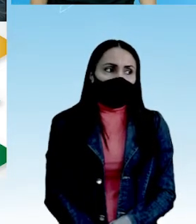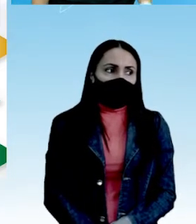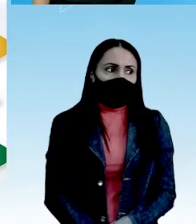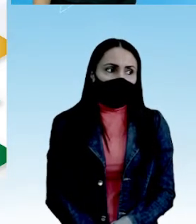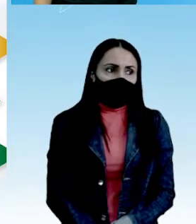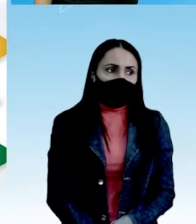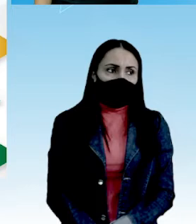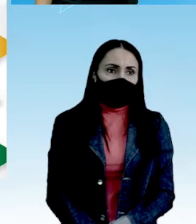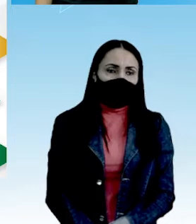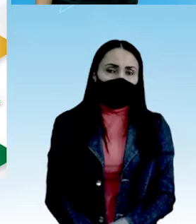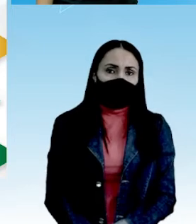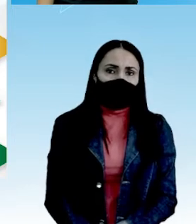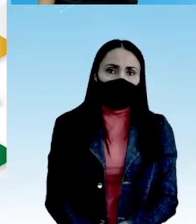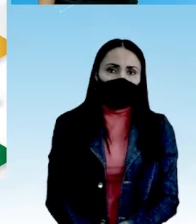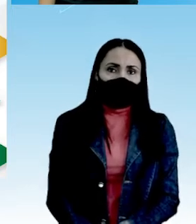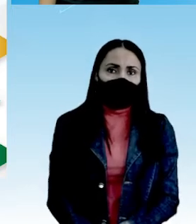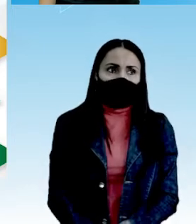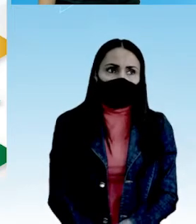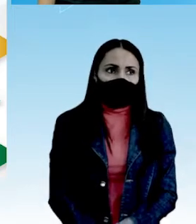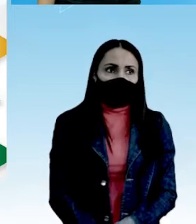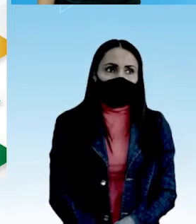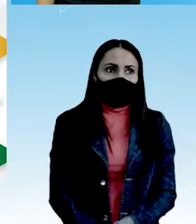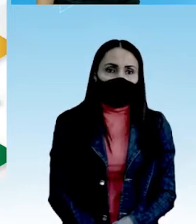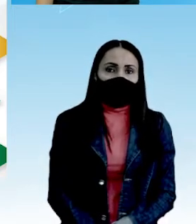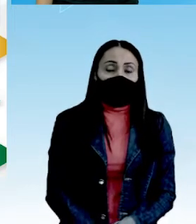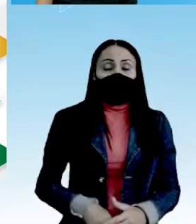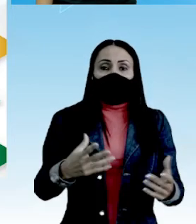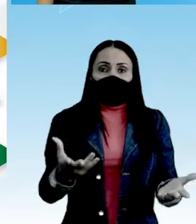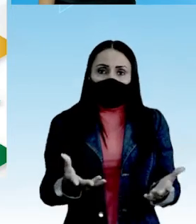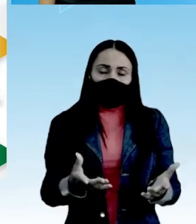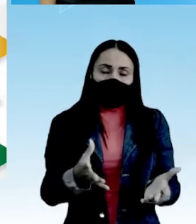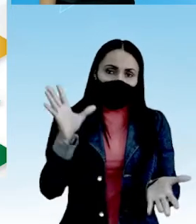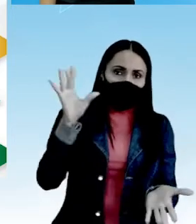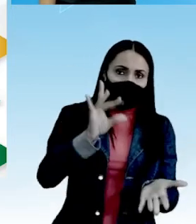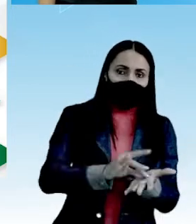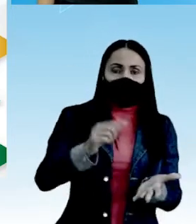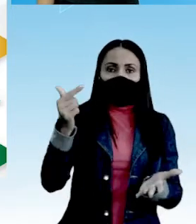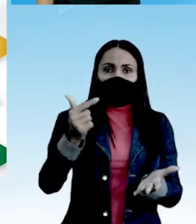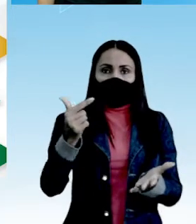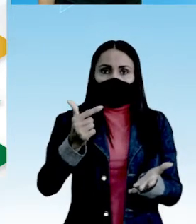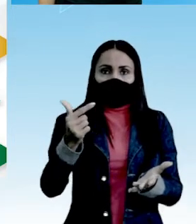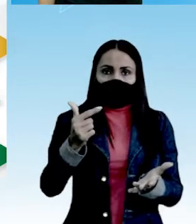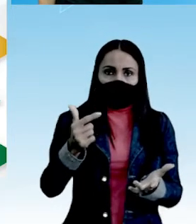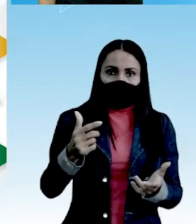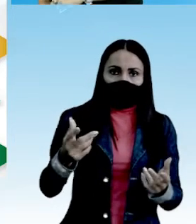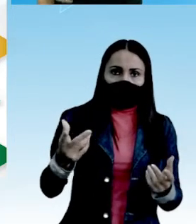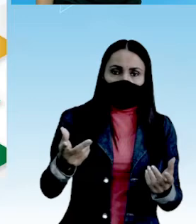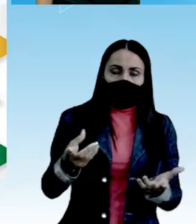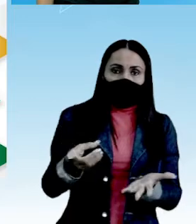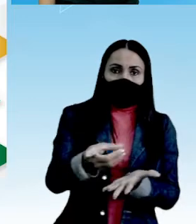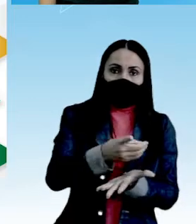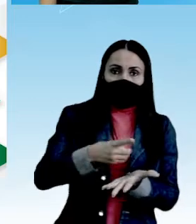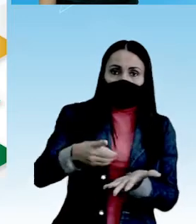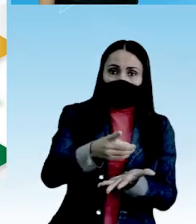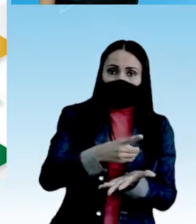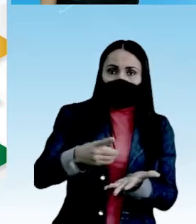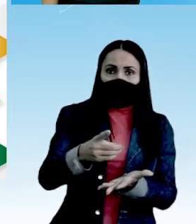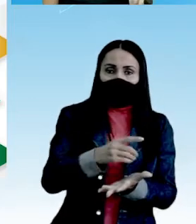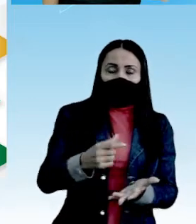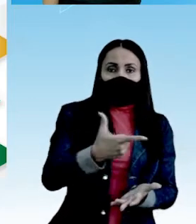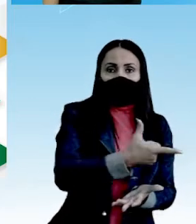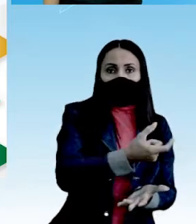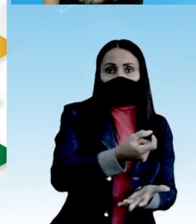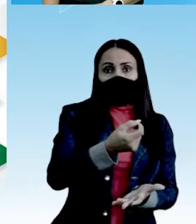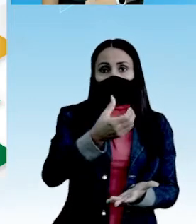né? Desejo que se tornou mais evidente no seu segundo álbum, Back to Black, em 2006. Também com letras